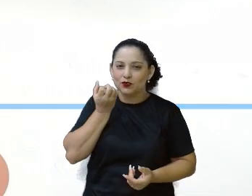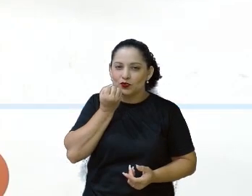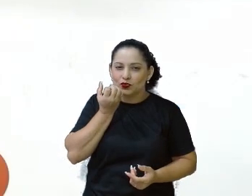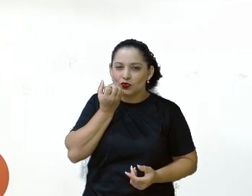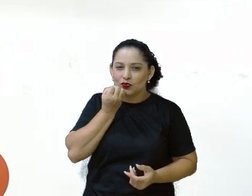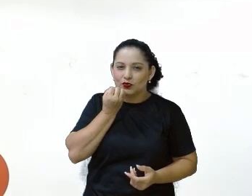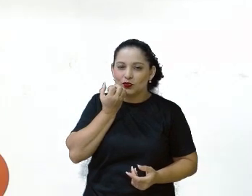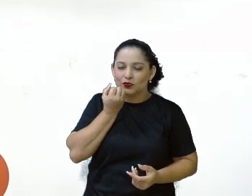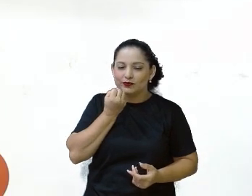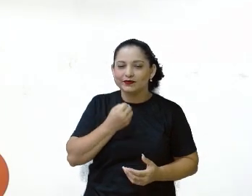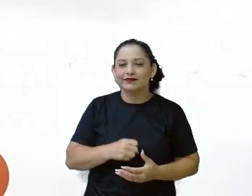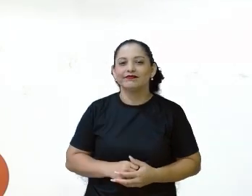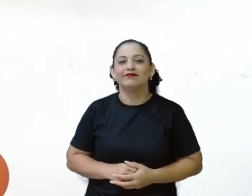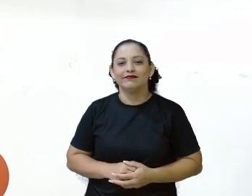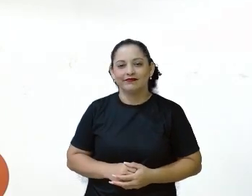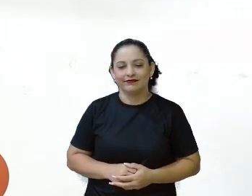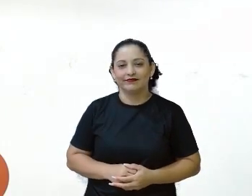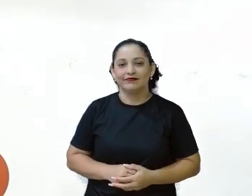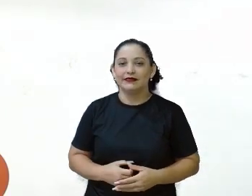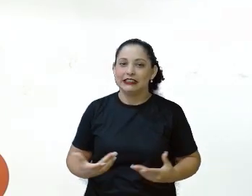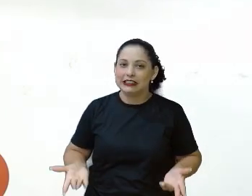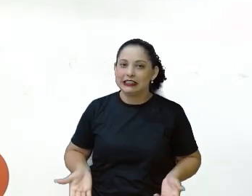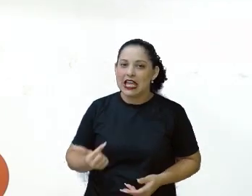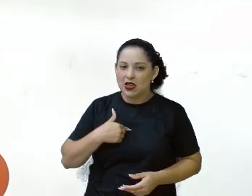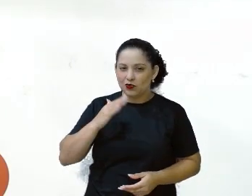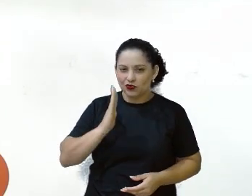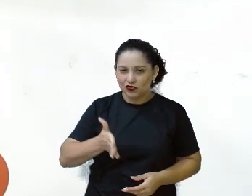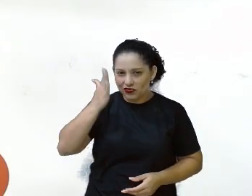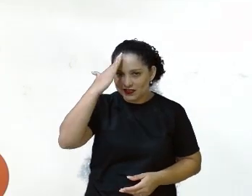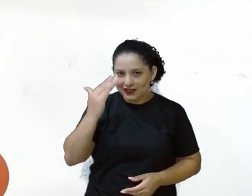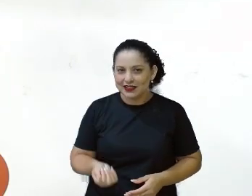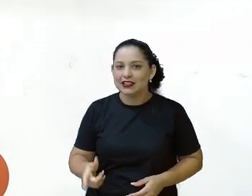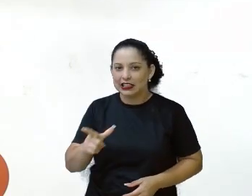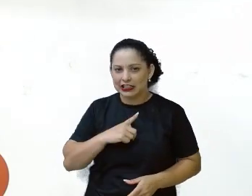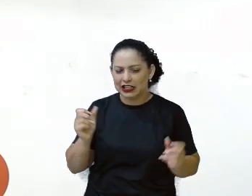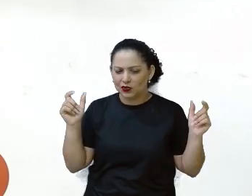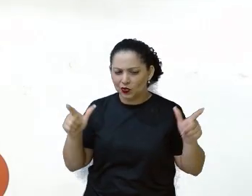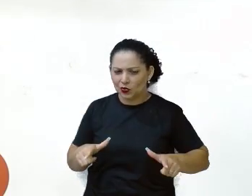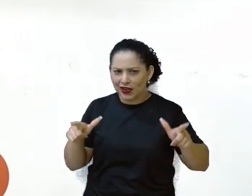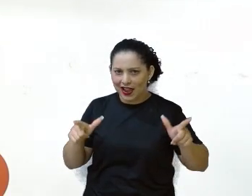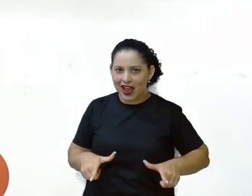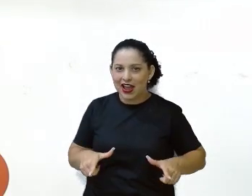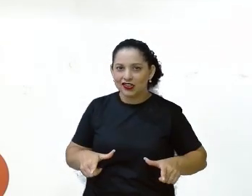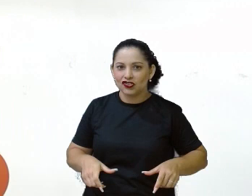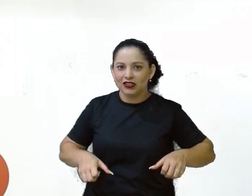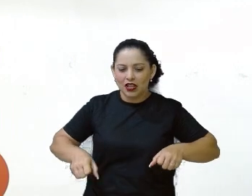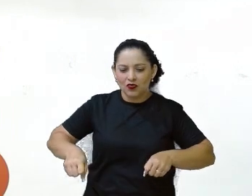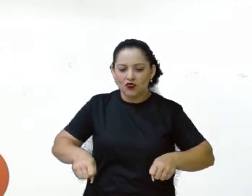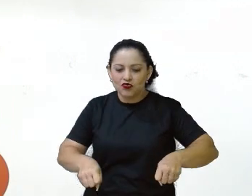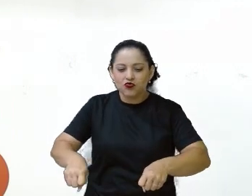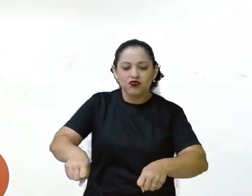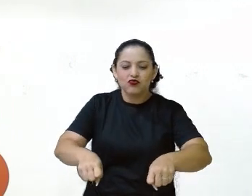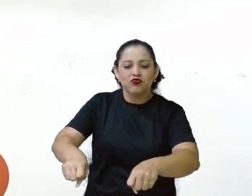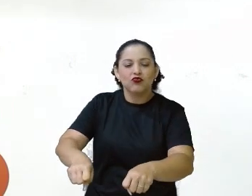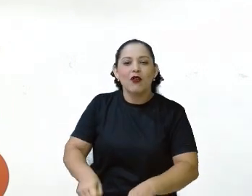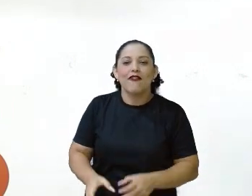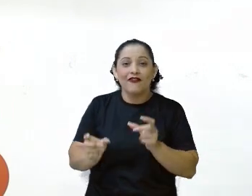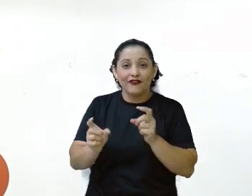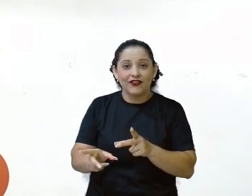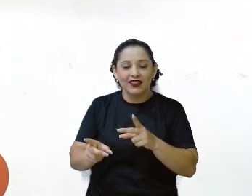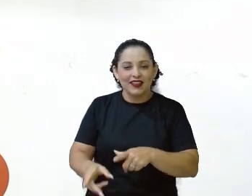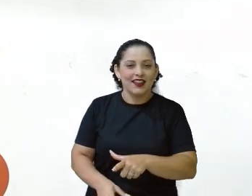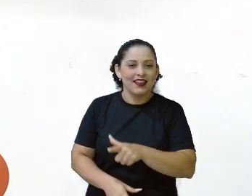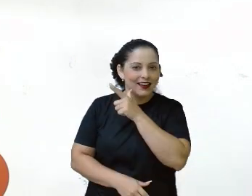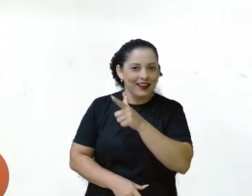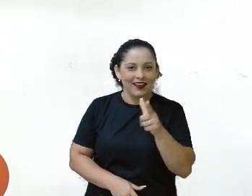né? Inclusive, eu já sei de alguns lugares, né, tem umas carrocinhas que vendem aquele lanchinho, né, aquela